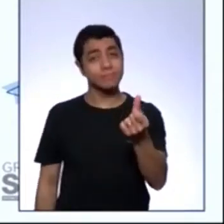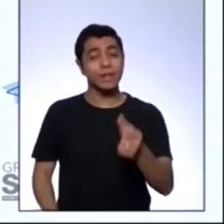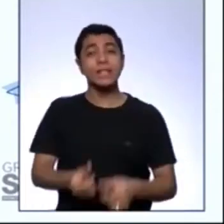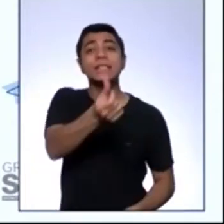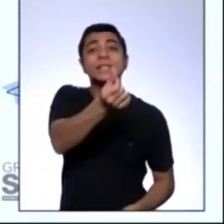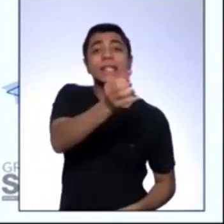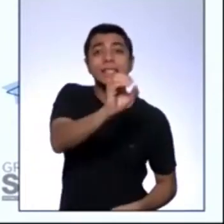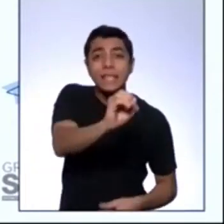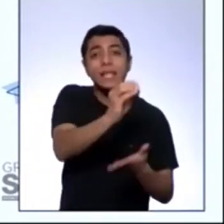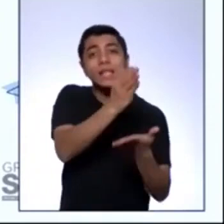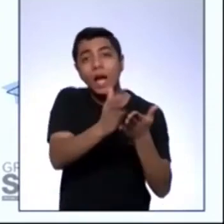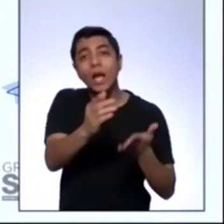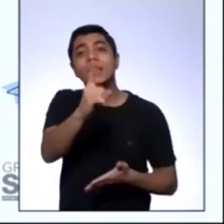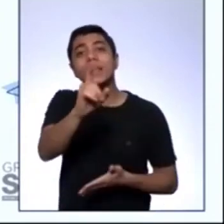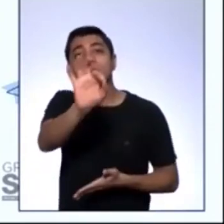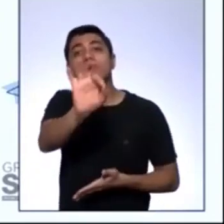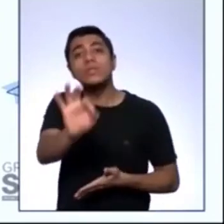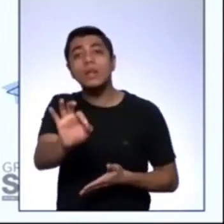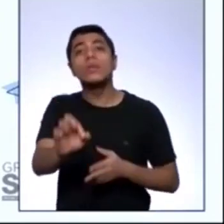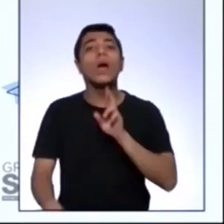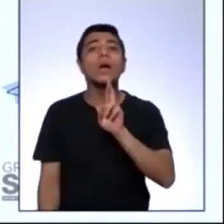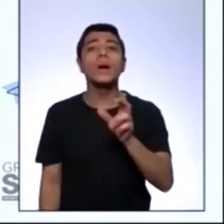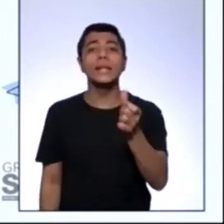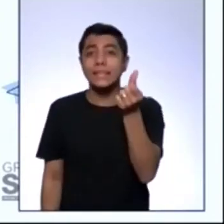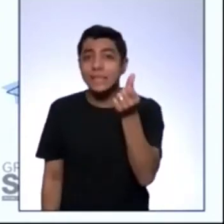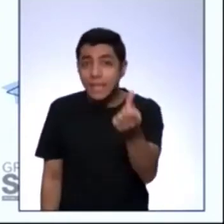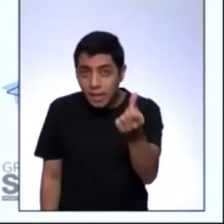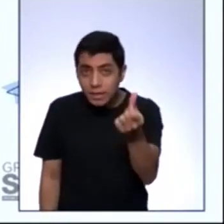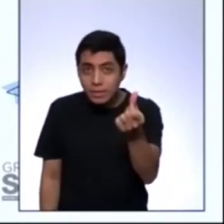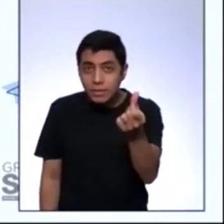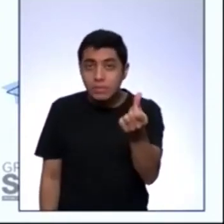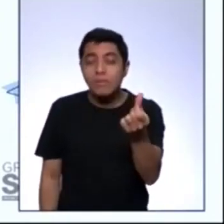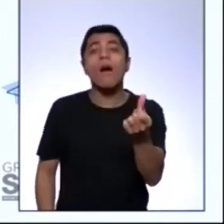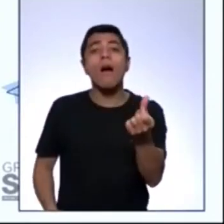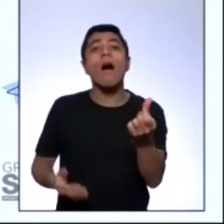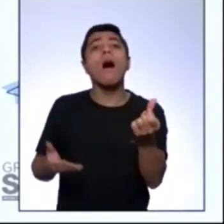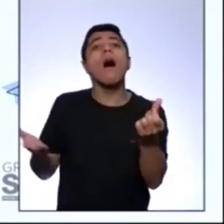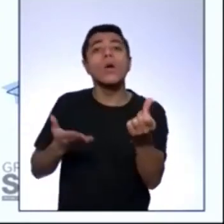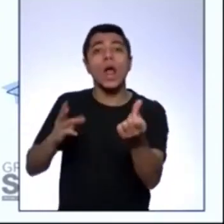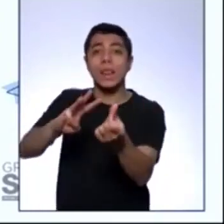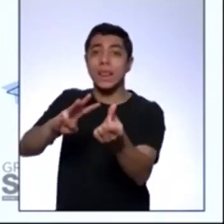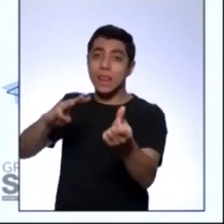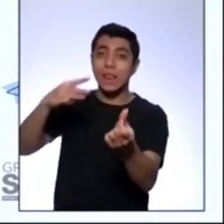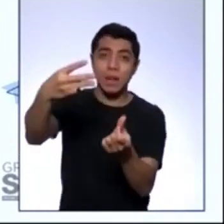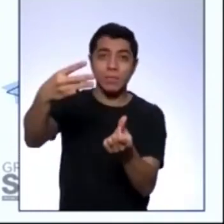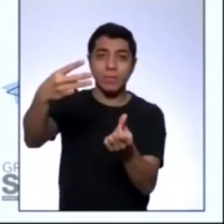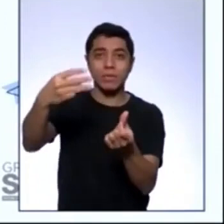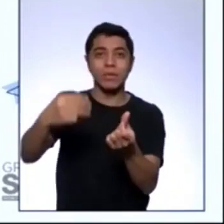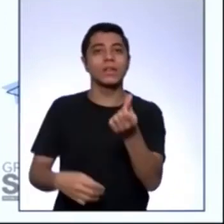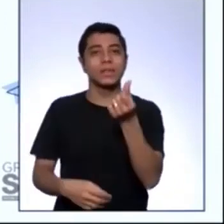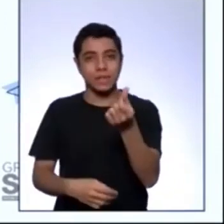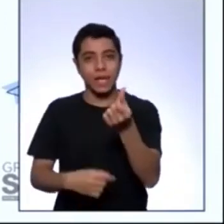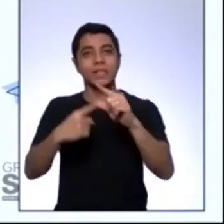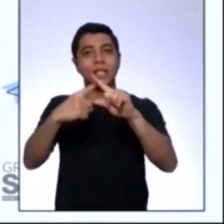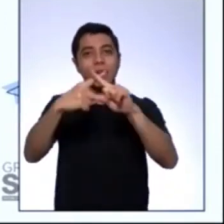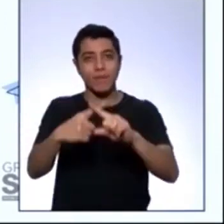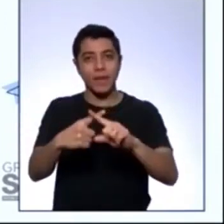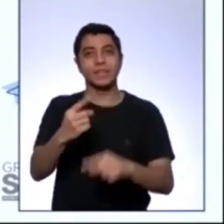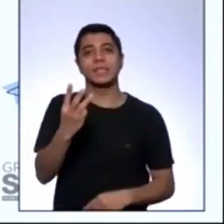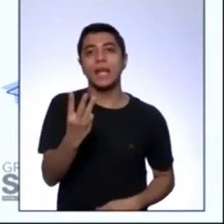seis aí você multiplica por três Vai dar quanto 18 horas é muito bem